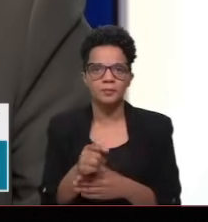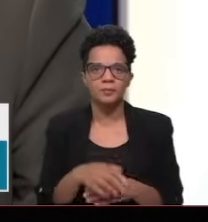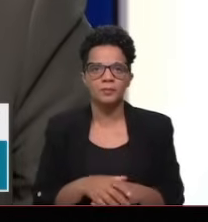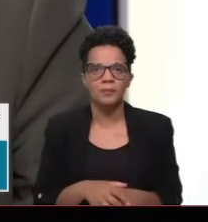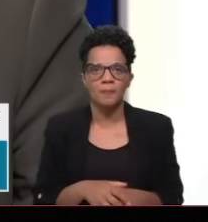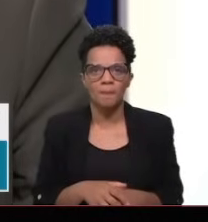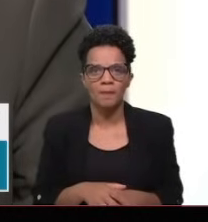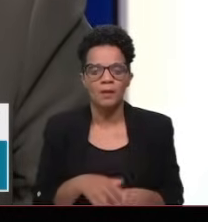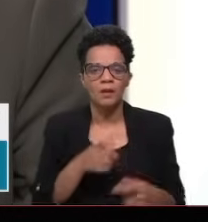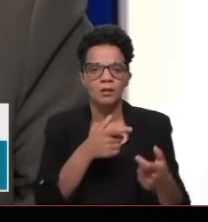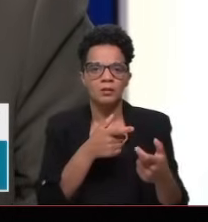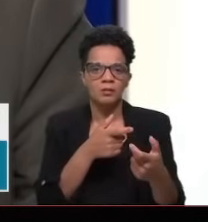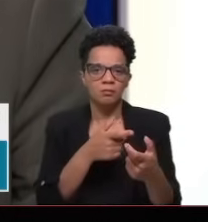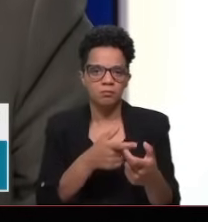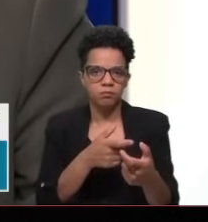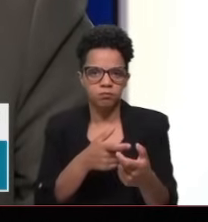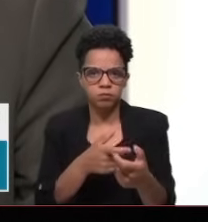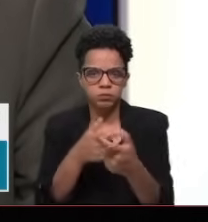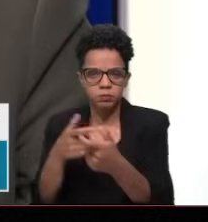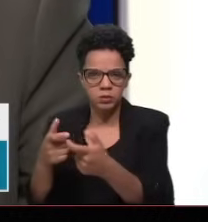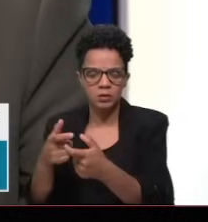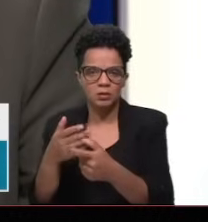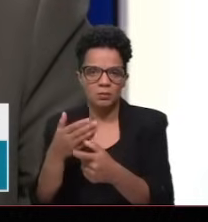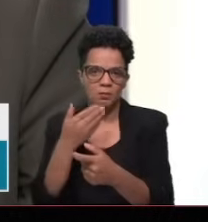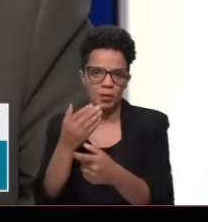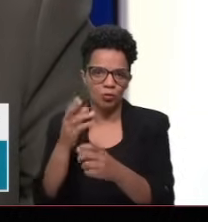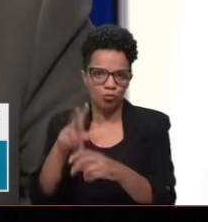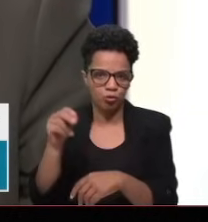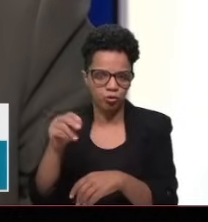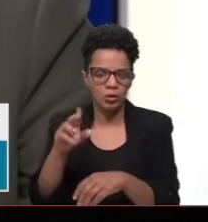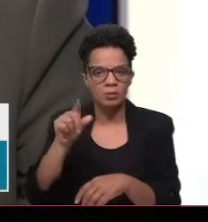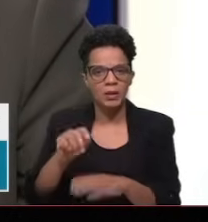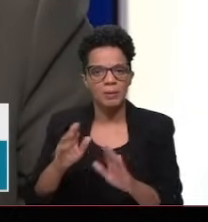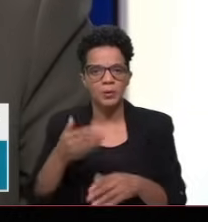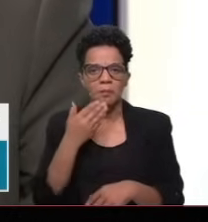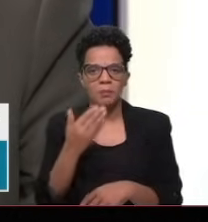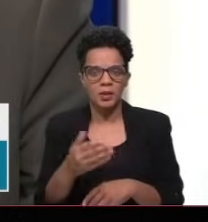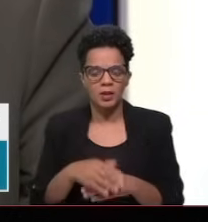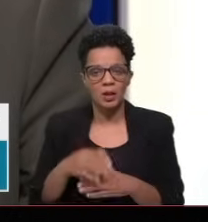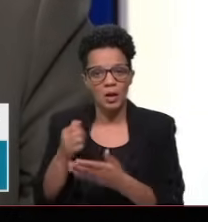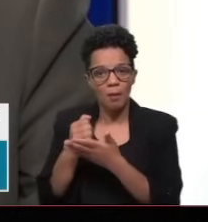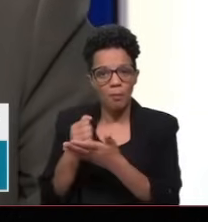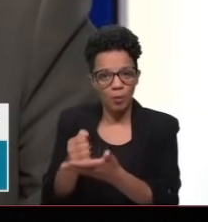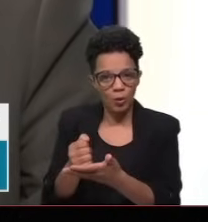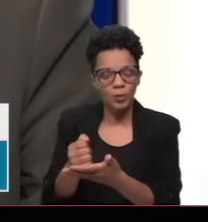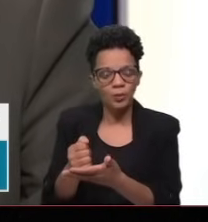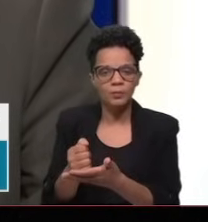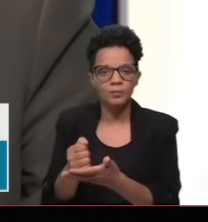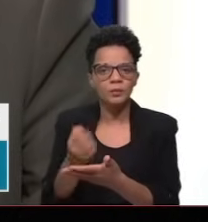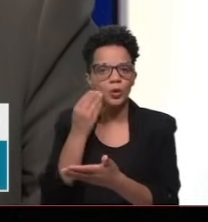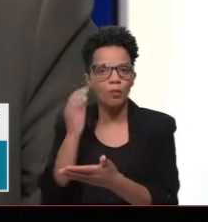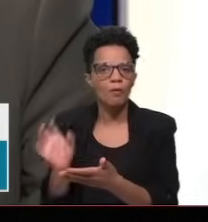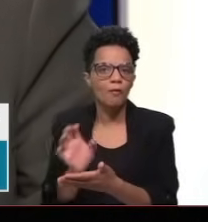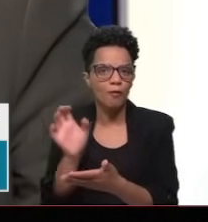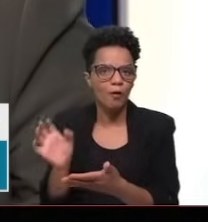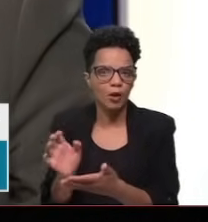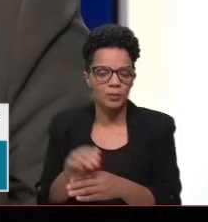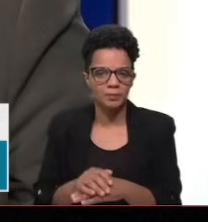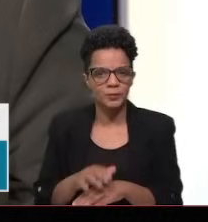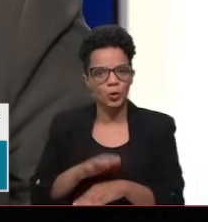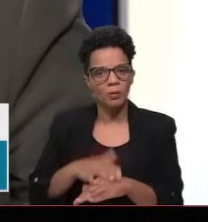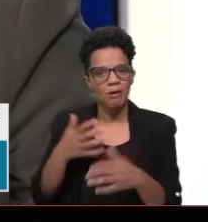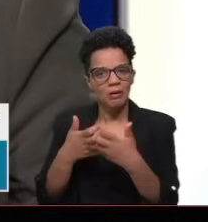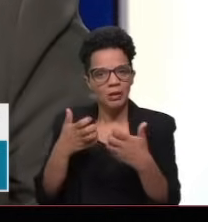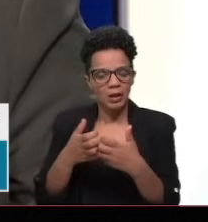existam o uso de armas deção maciça que nunca os pediram mas também temos que perceber que este este apoio tem tem que ser feito de uma forma porque as guerras têm um